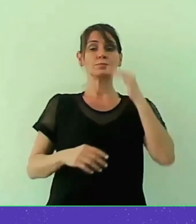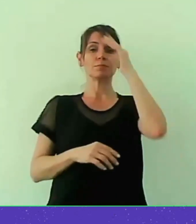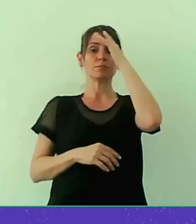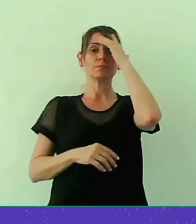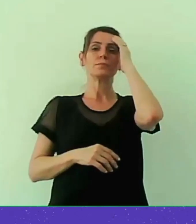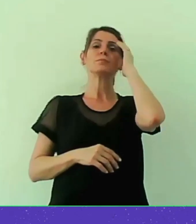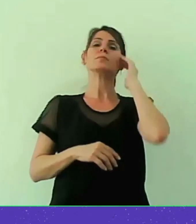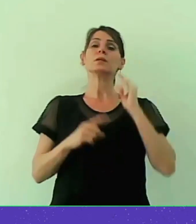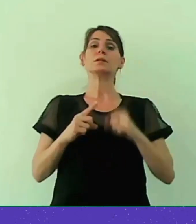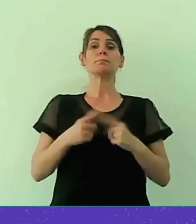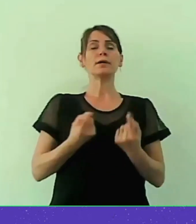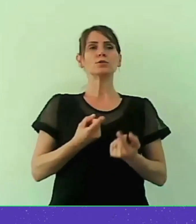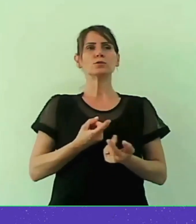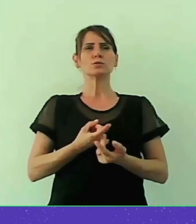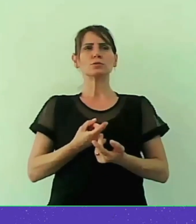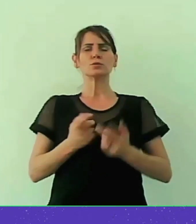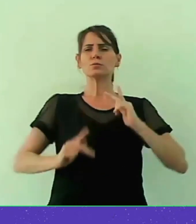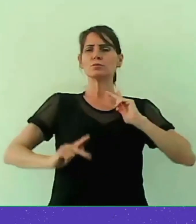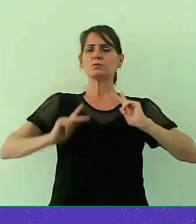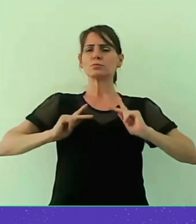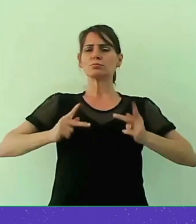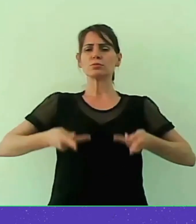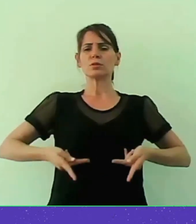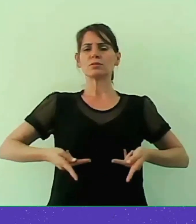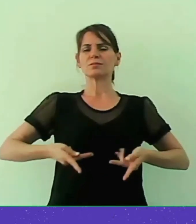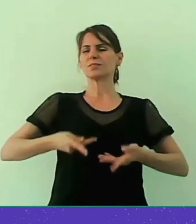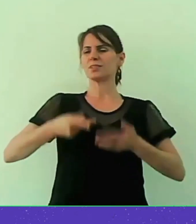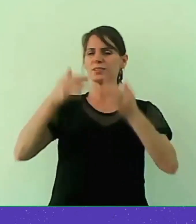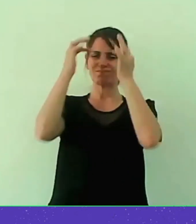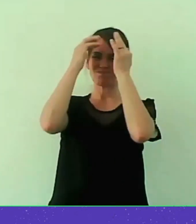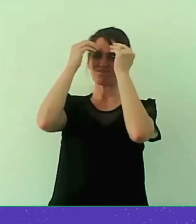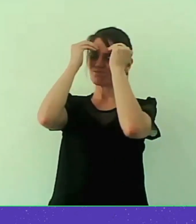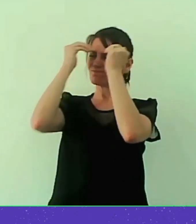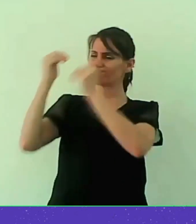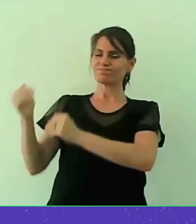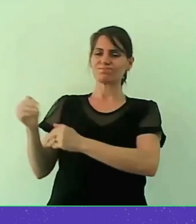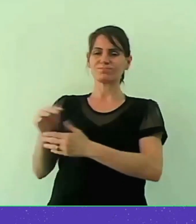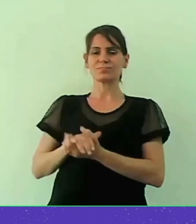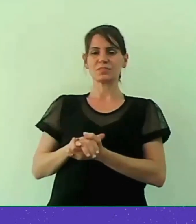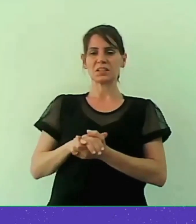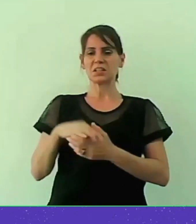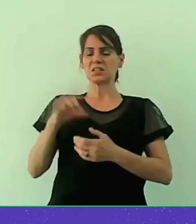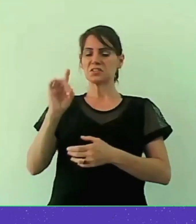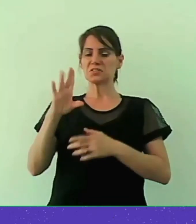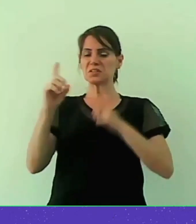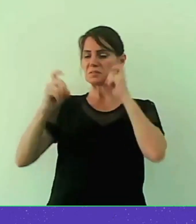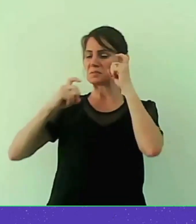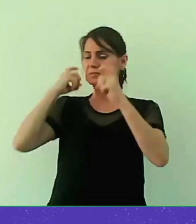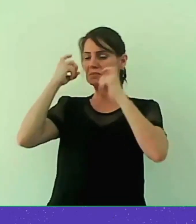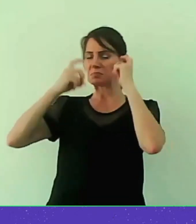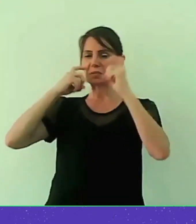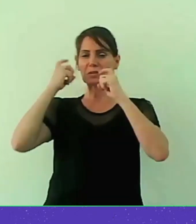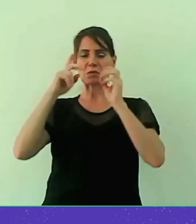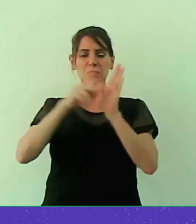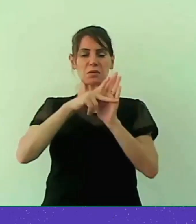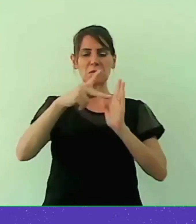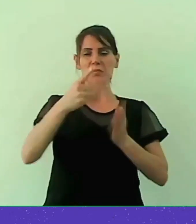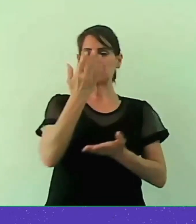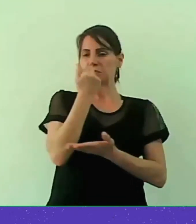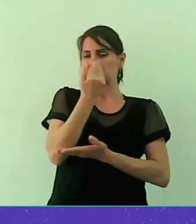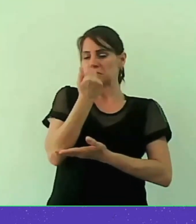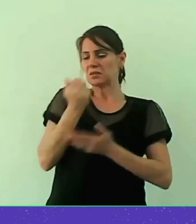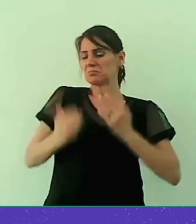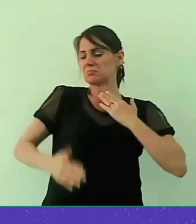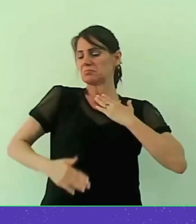homem, quando não confia em Deus, se preocupa com seu sustento, a primeira coisa que ele